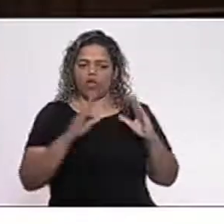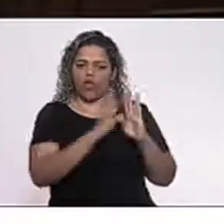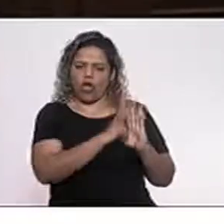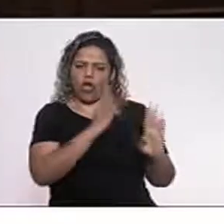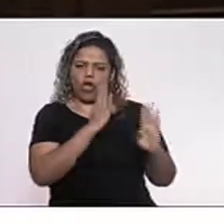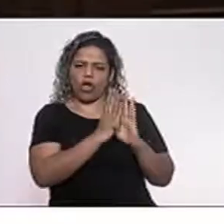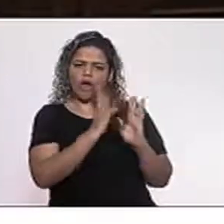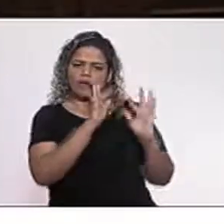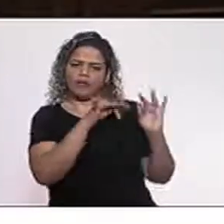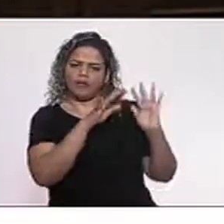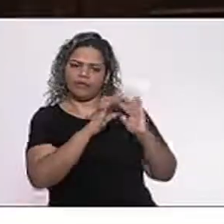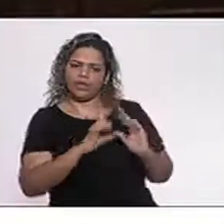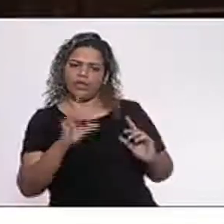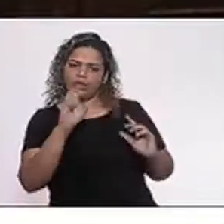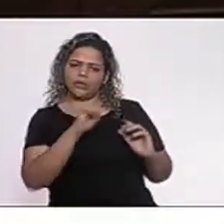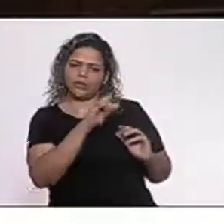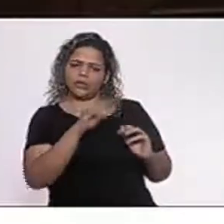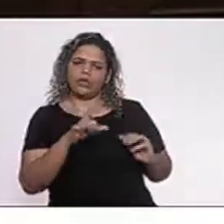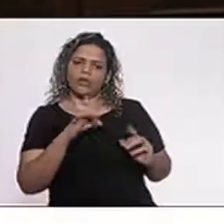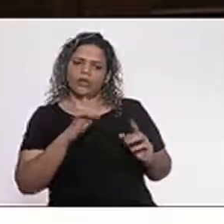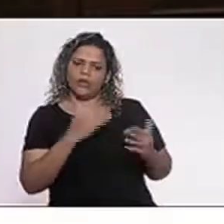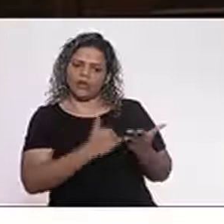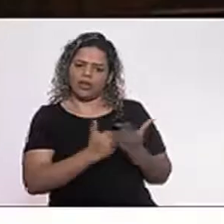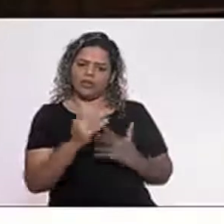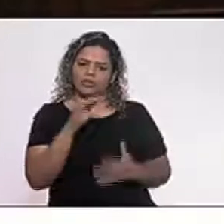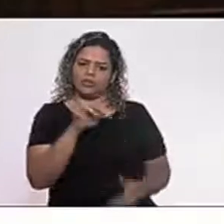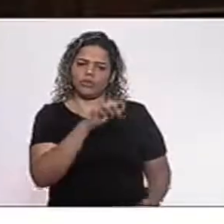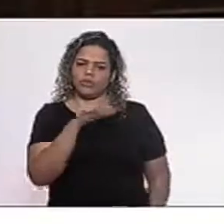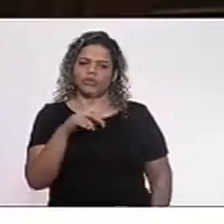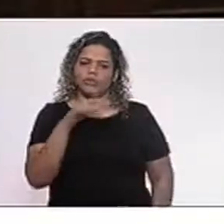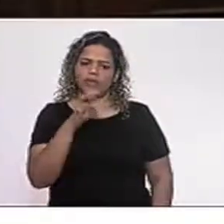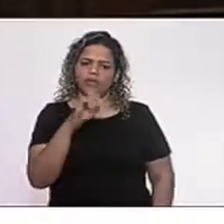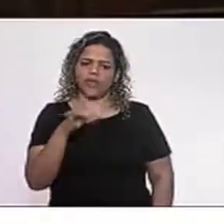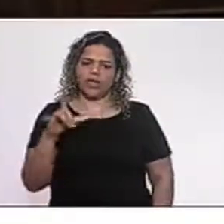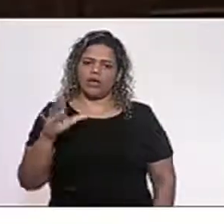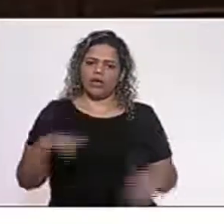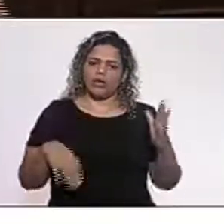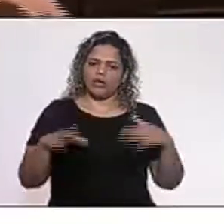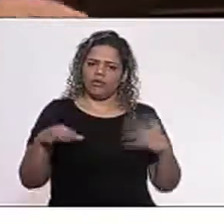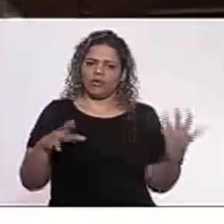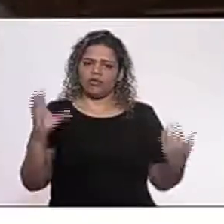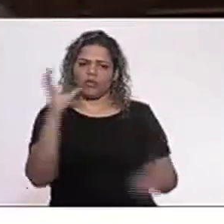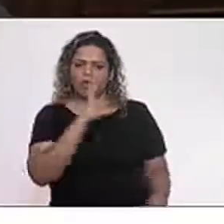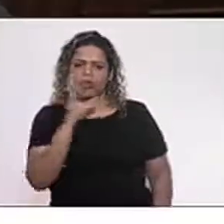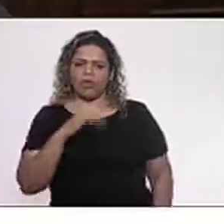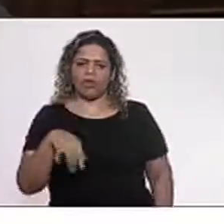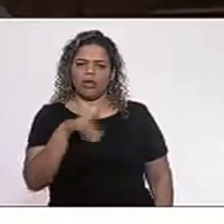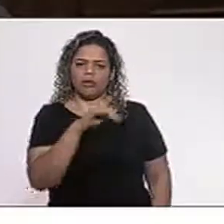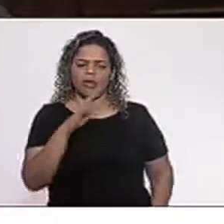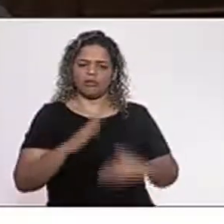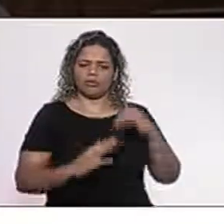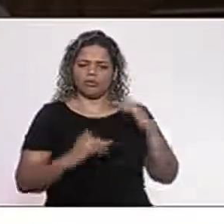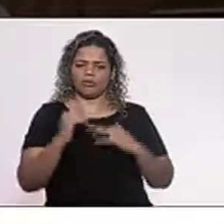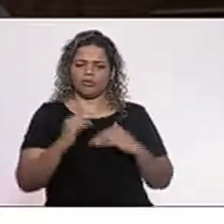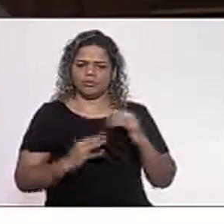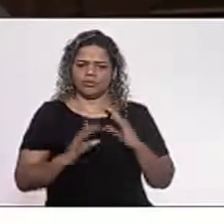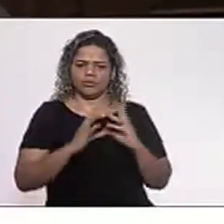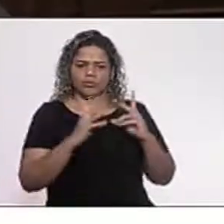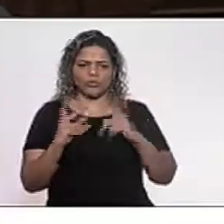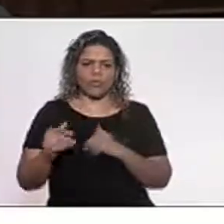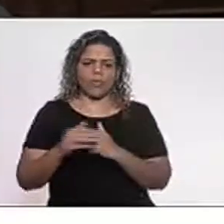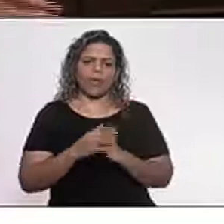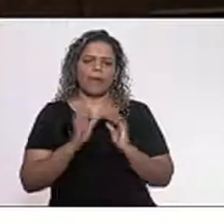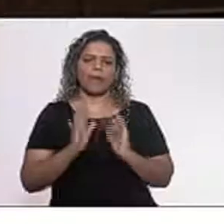ordem no final da sessão, quando ainda vão ter início o expediente final. Todos nós, de vez em quando, incorremos desse tipo de prática, ou quase